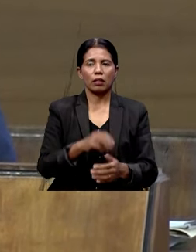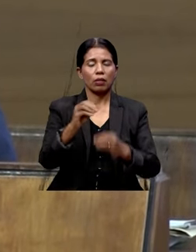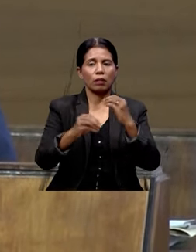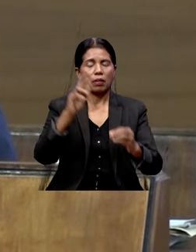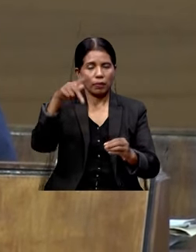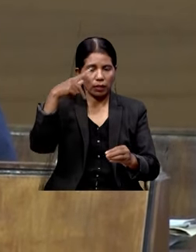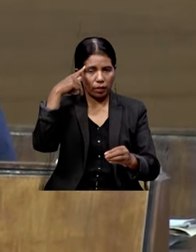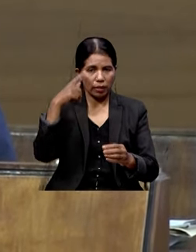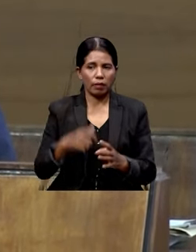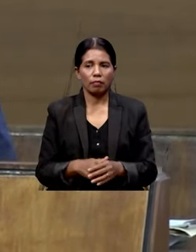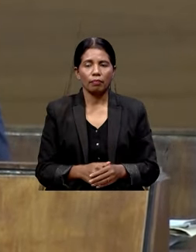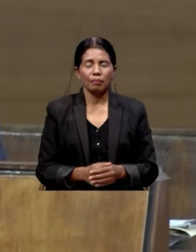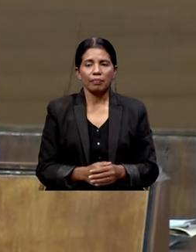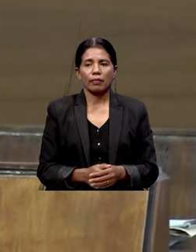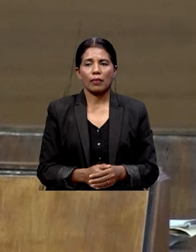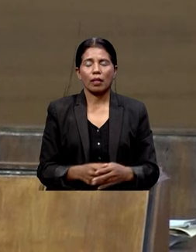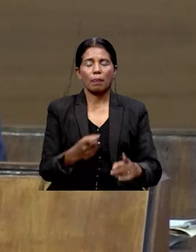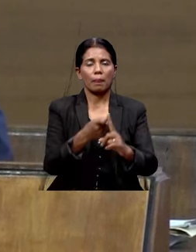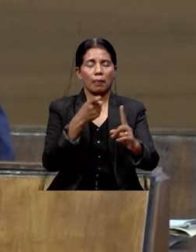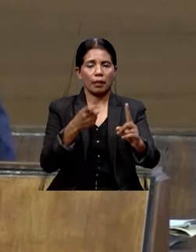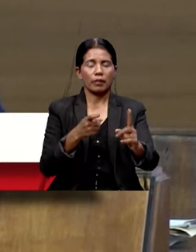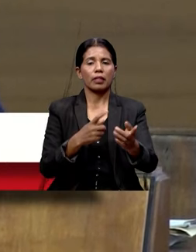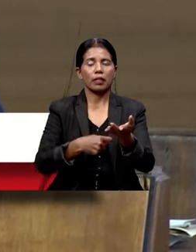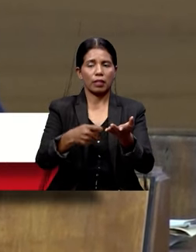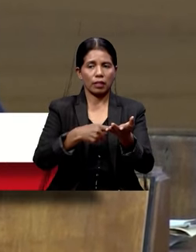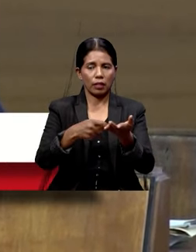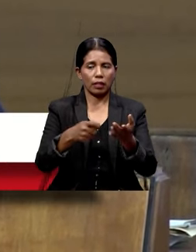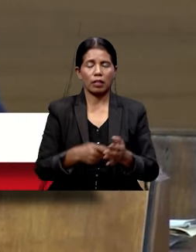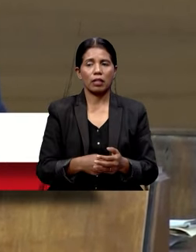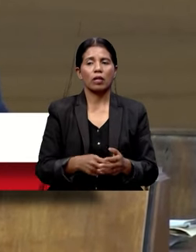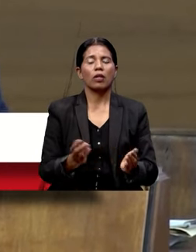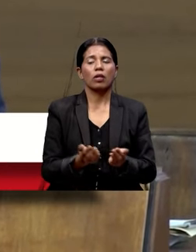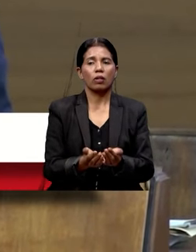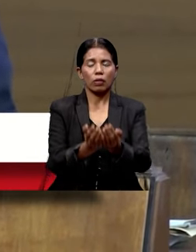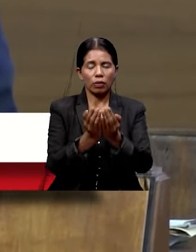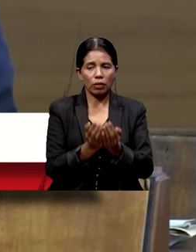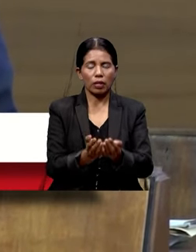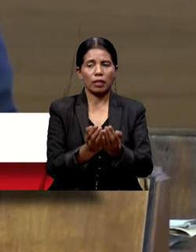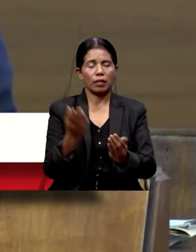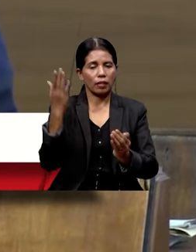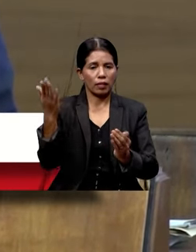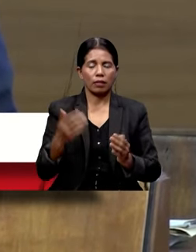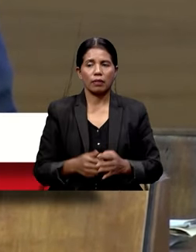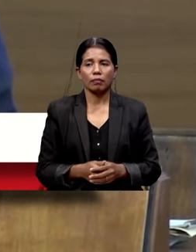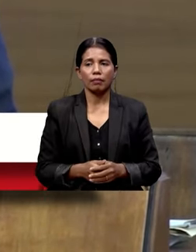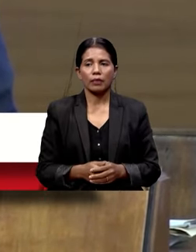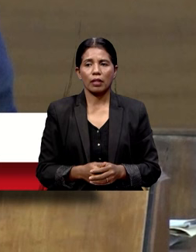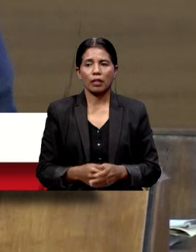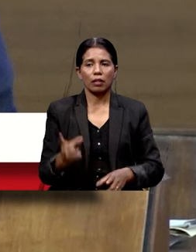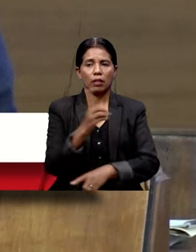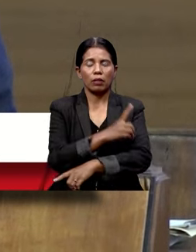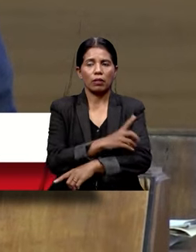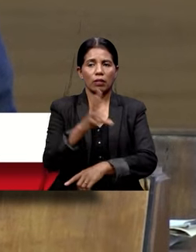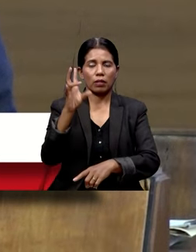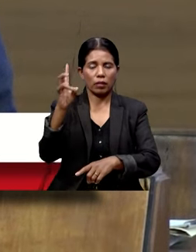políticas. Use questão técnica. Rone e autonomia, loron hito dei